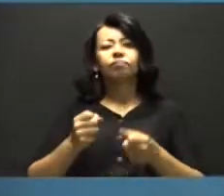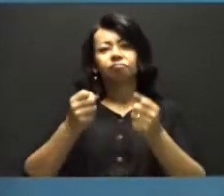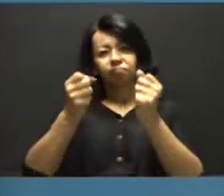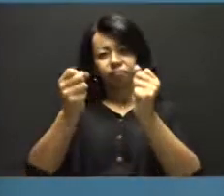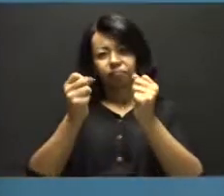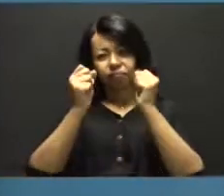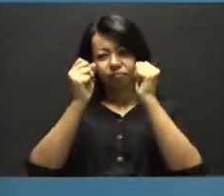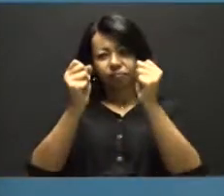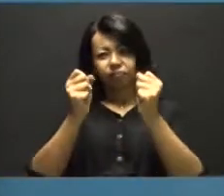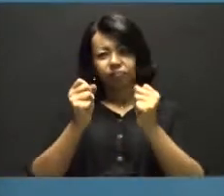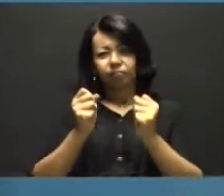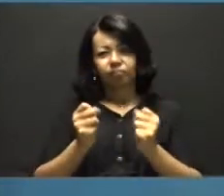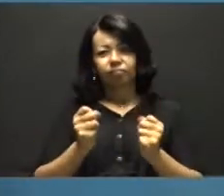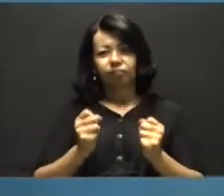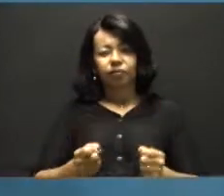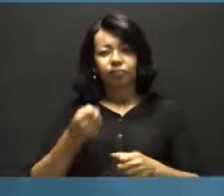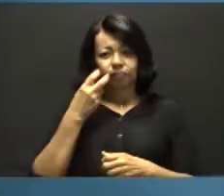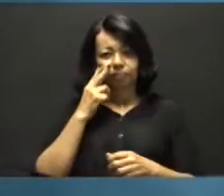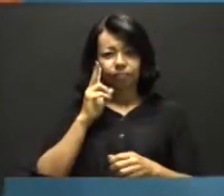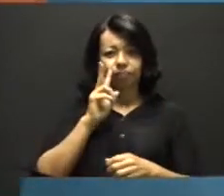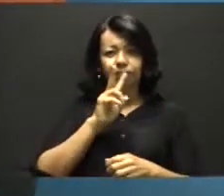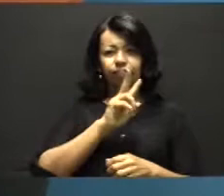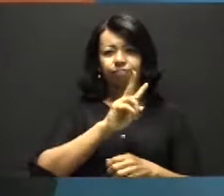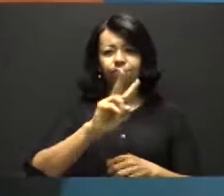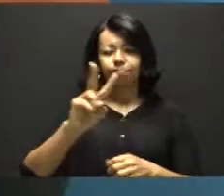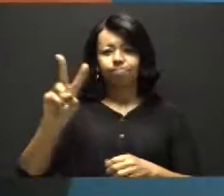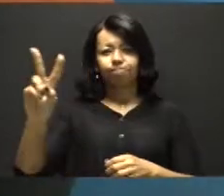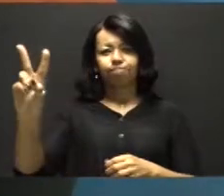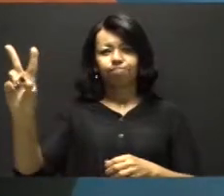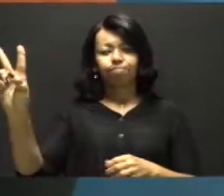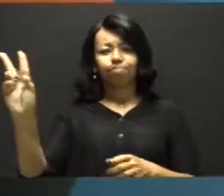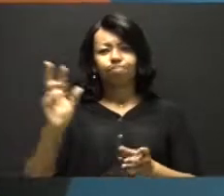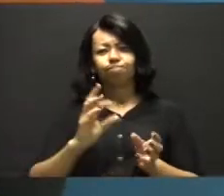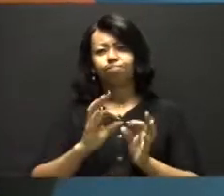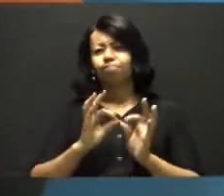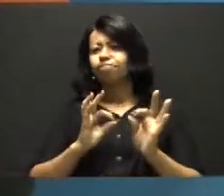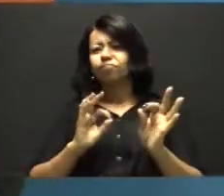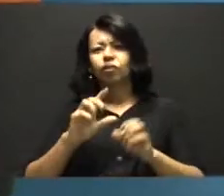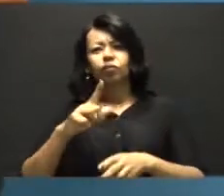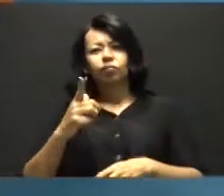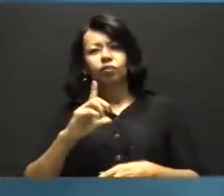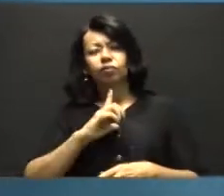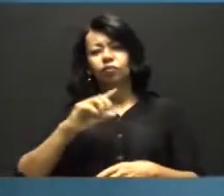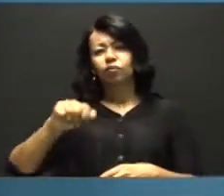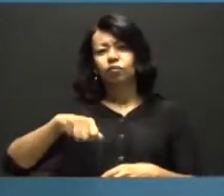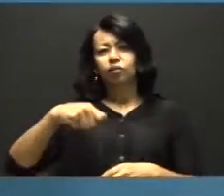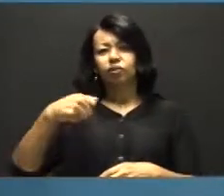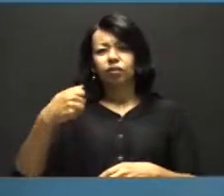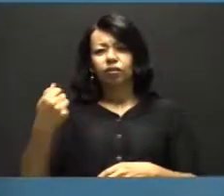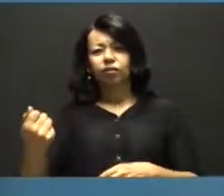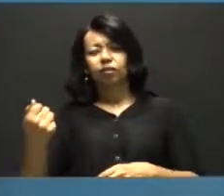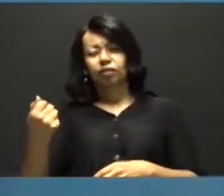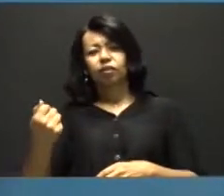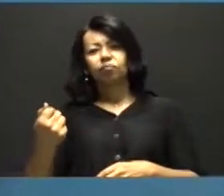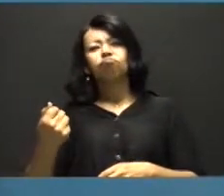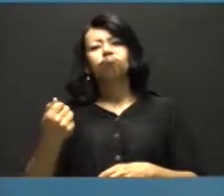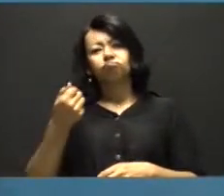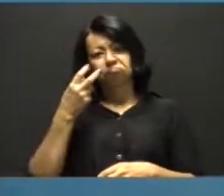poder ir muito além dos sinais que os olhos